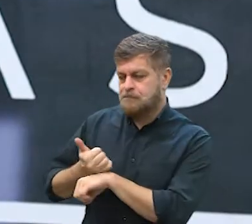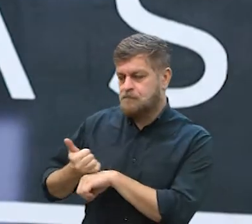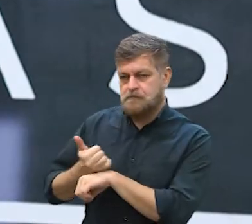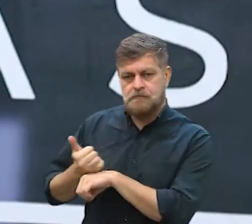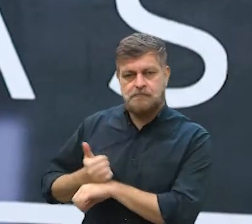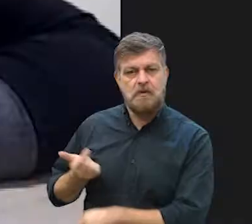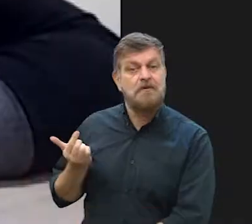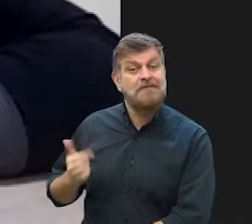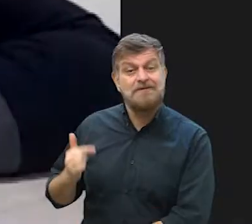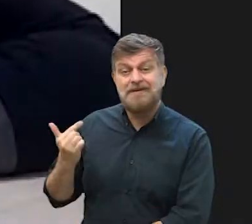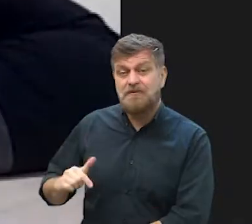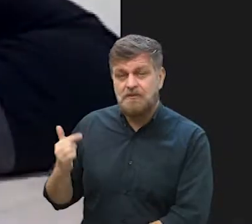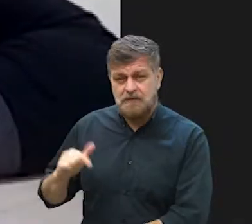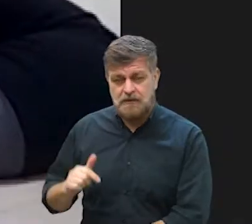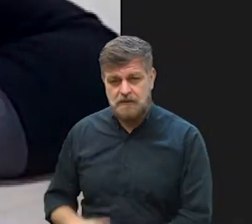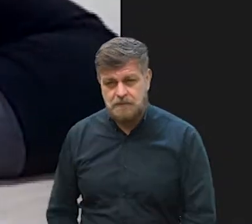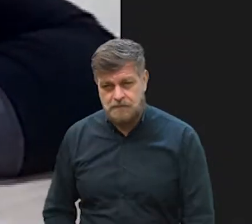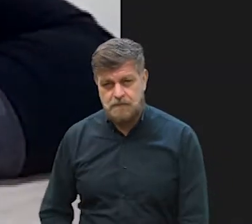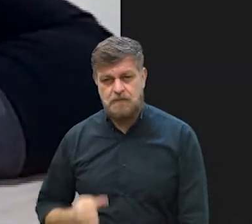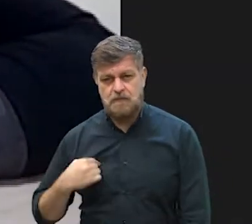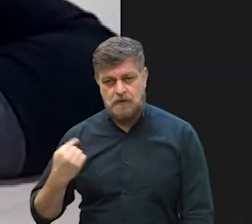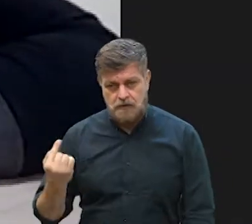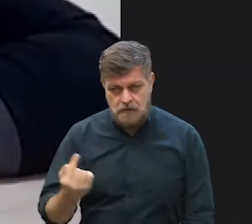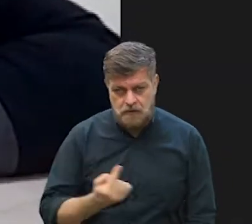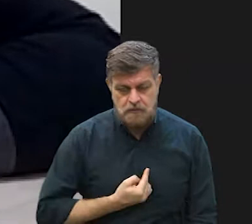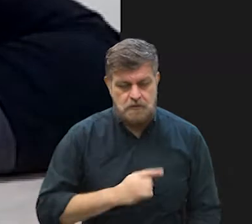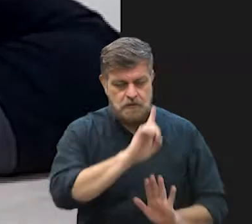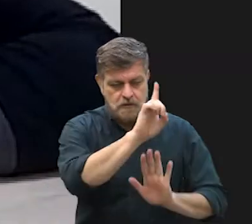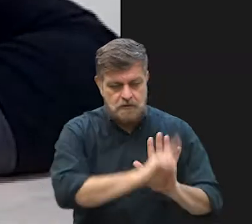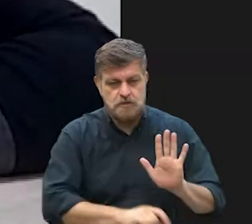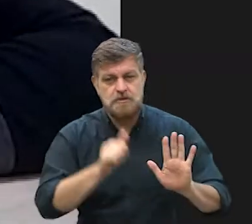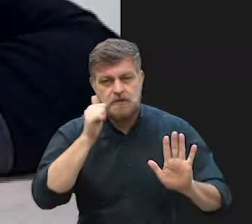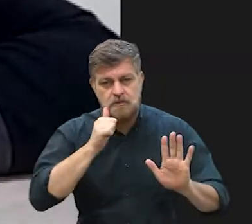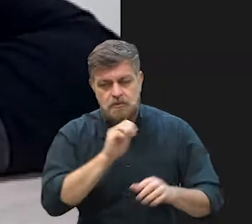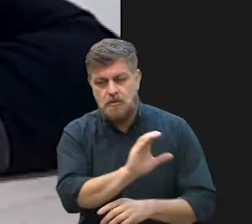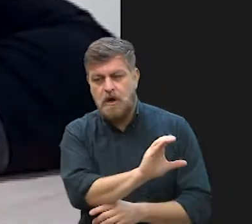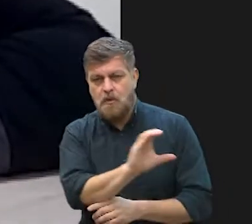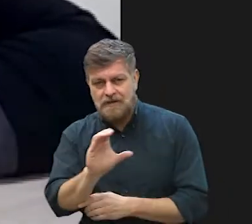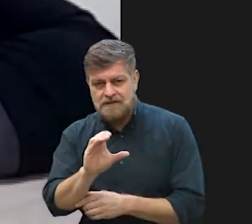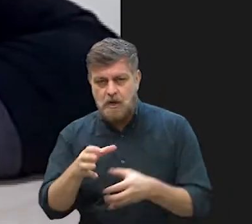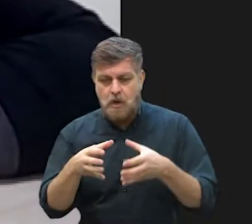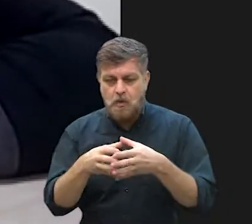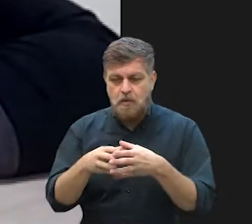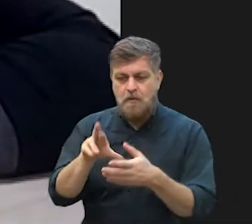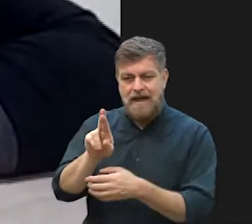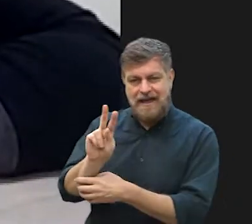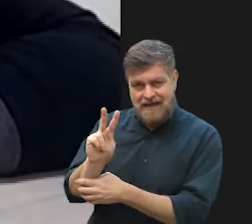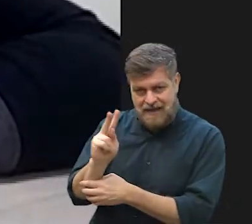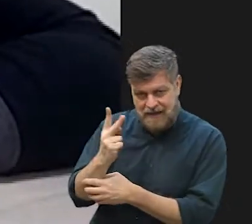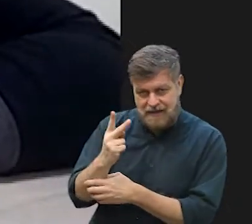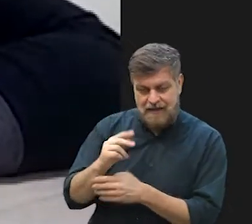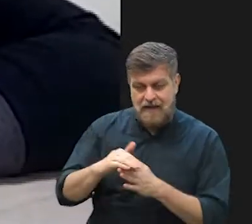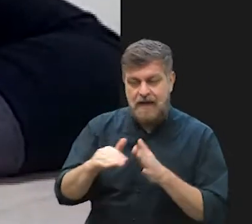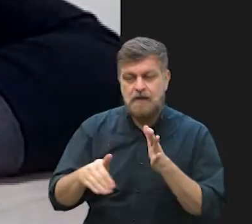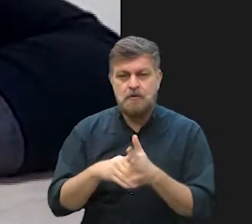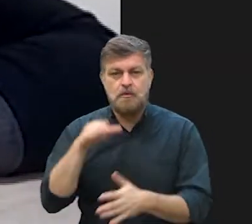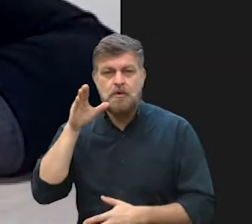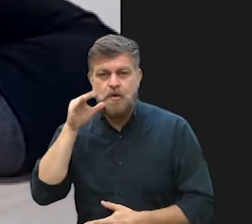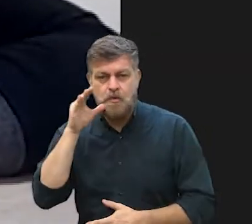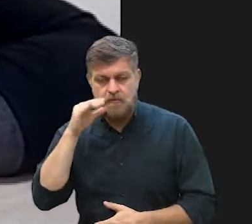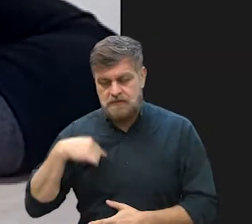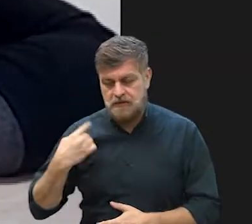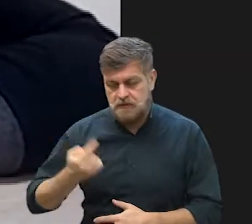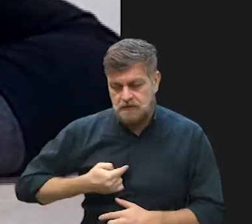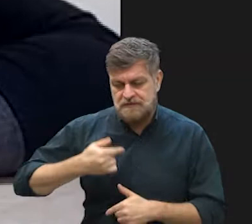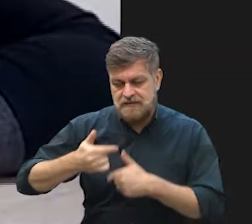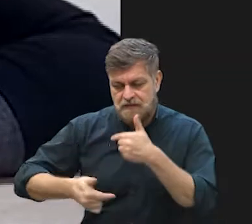no Instituto, né? Mas nós, diretora, coordenadora, o pessoal da RH e todos os colaboradores, nós realizamos